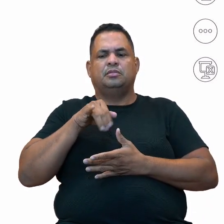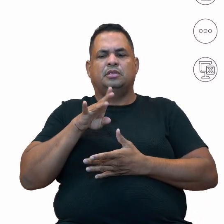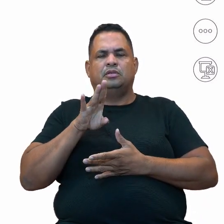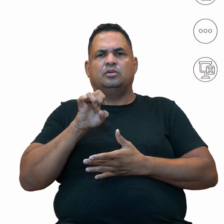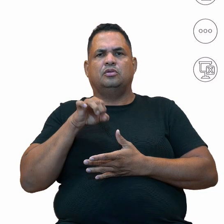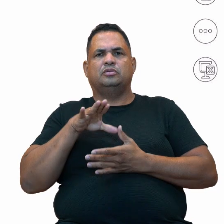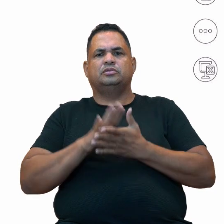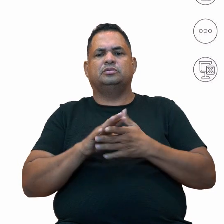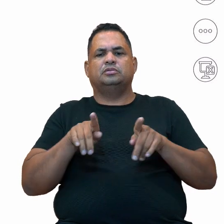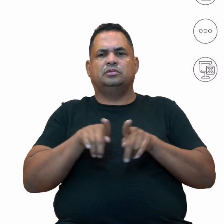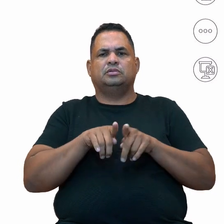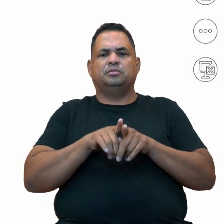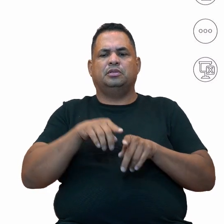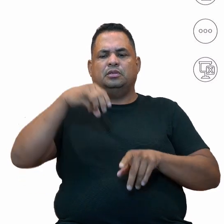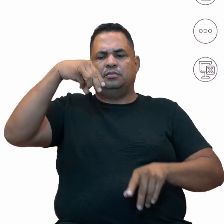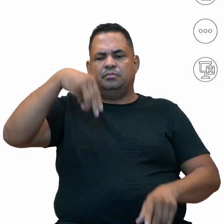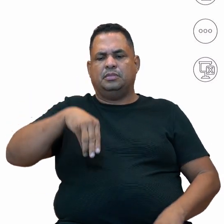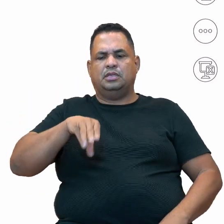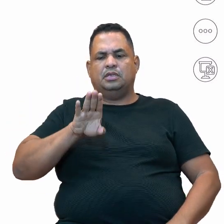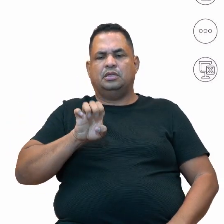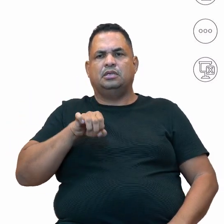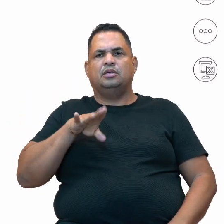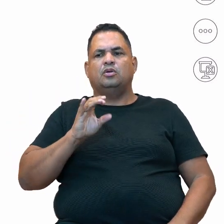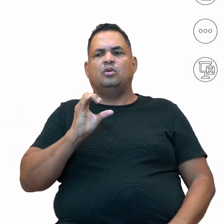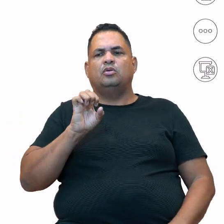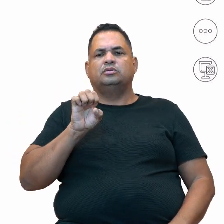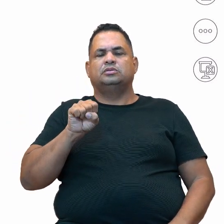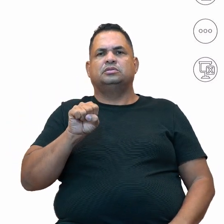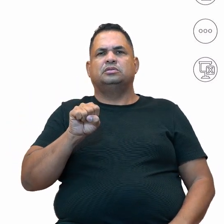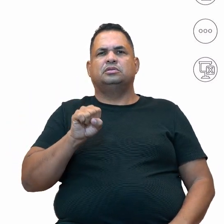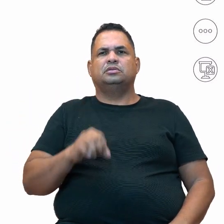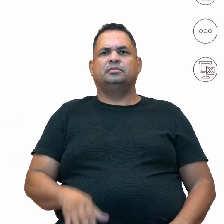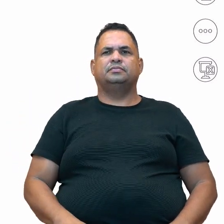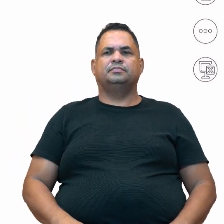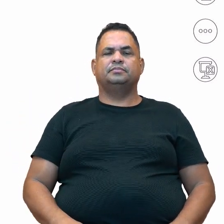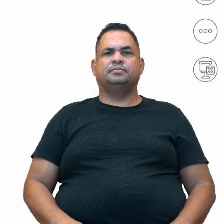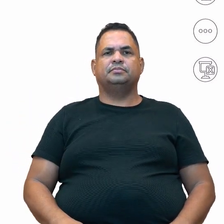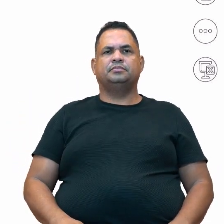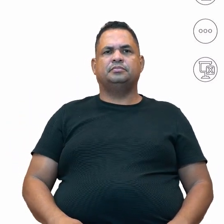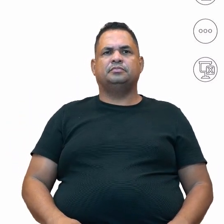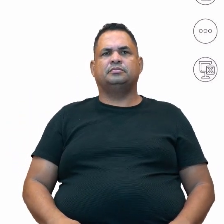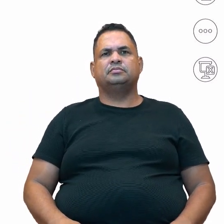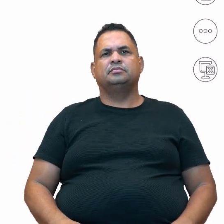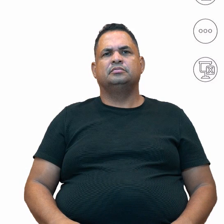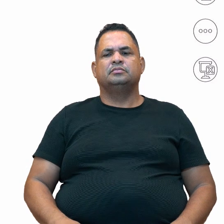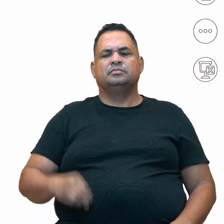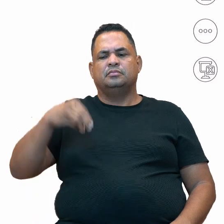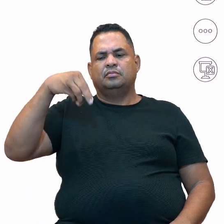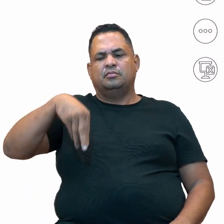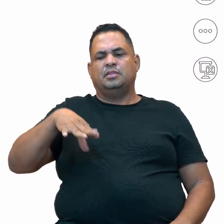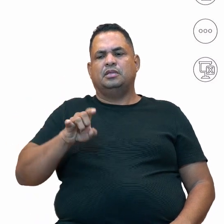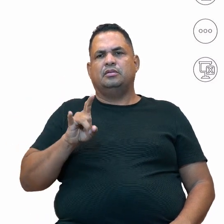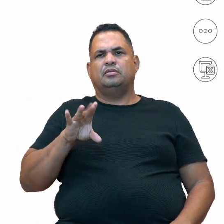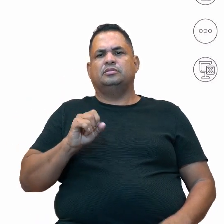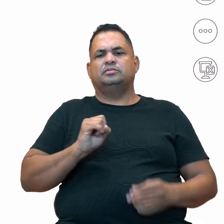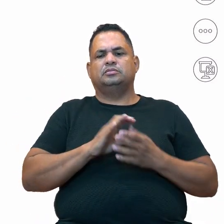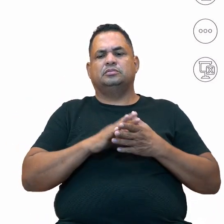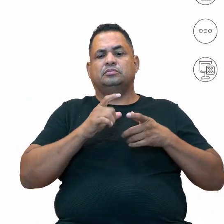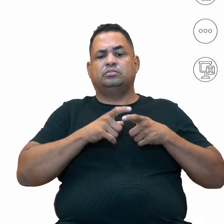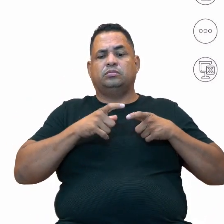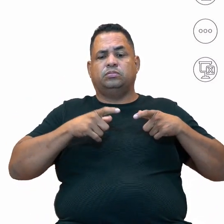o processo de meiose. A mitose é aquela que vai fazer com que as nossas células aumentem no